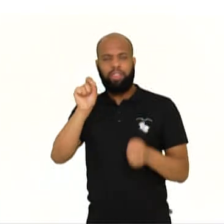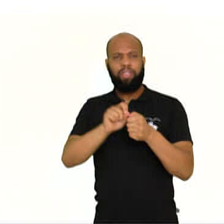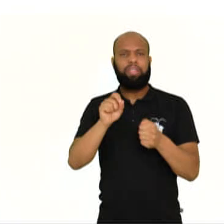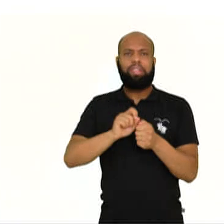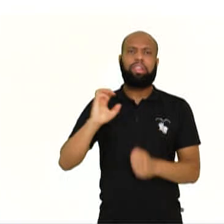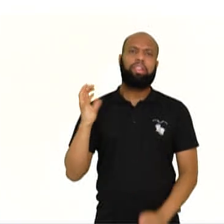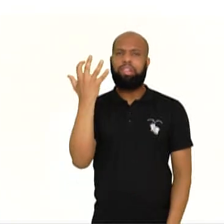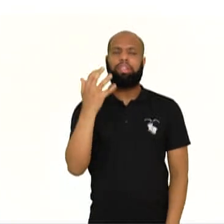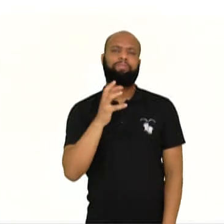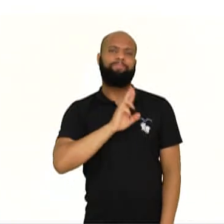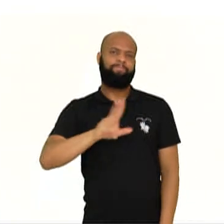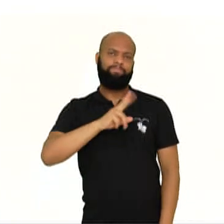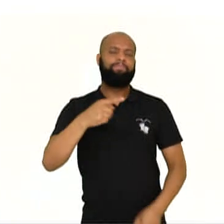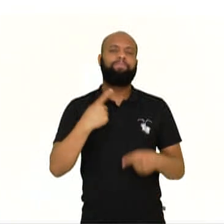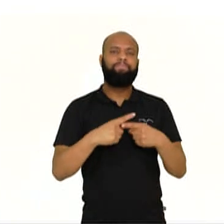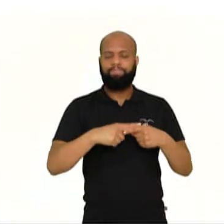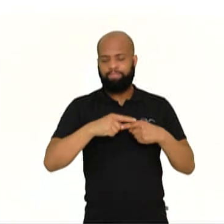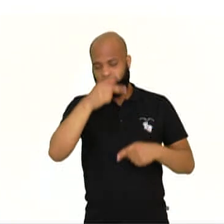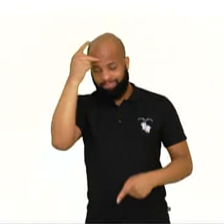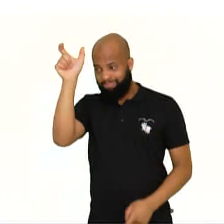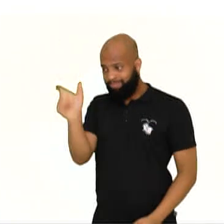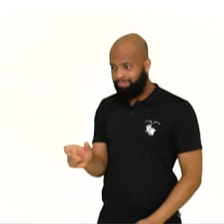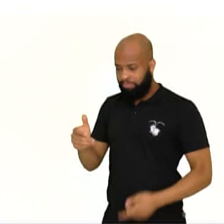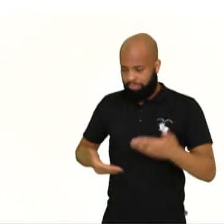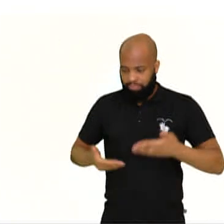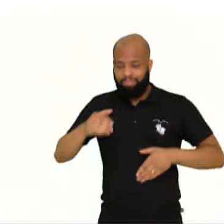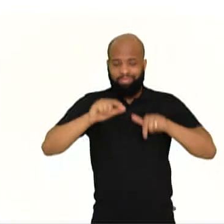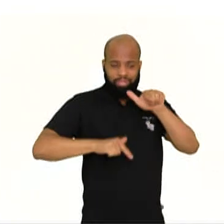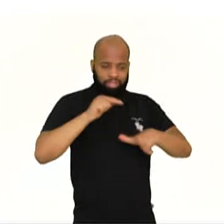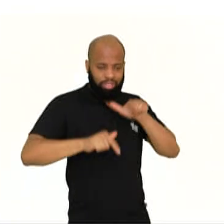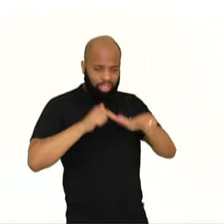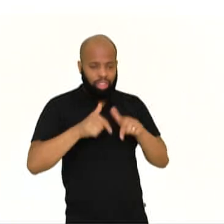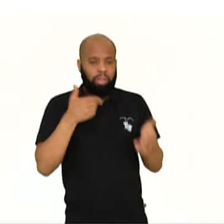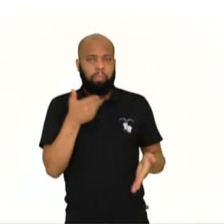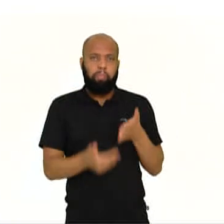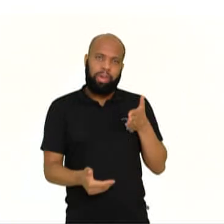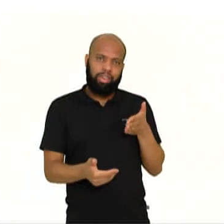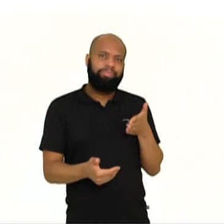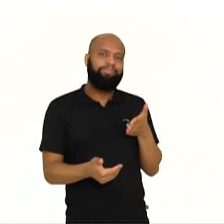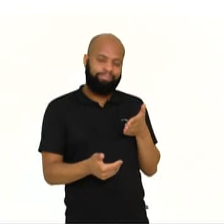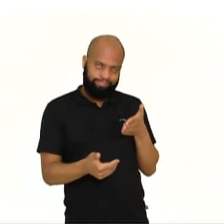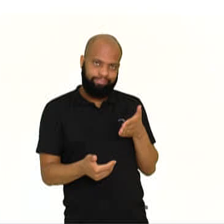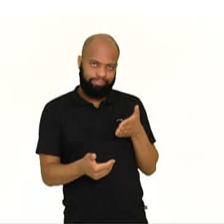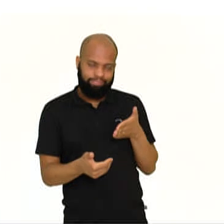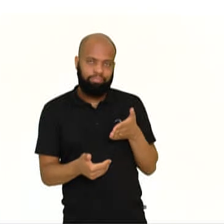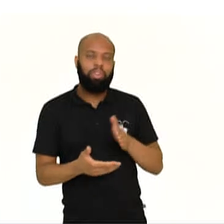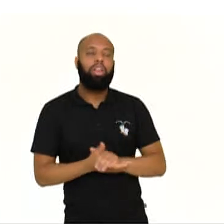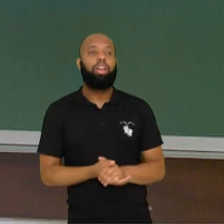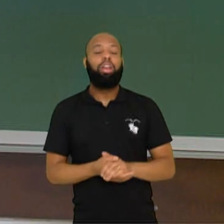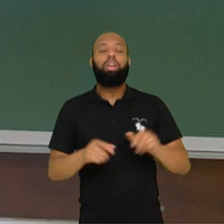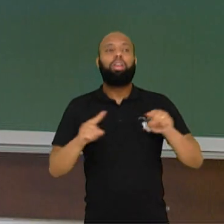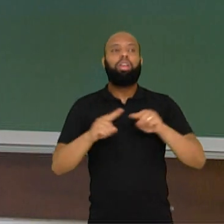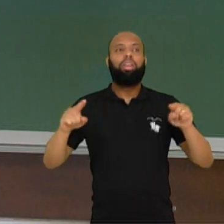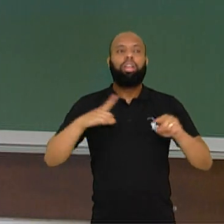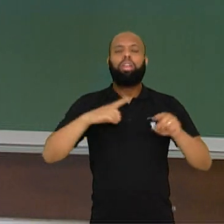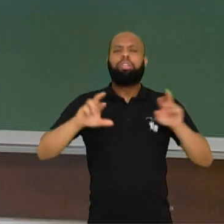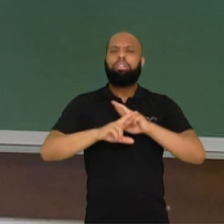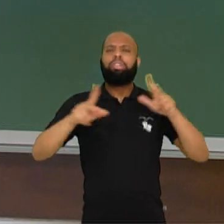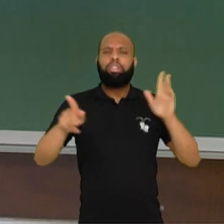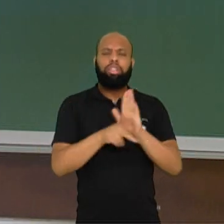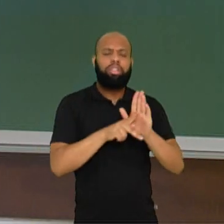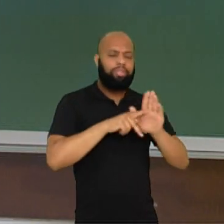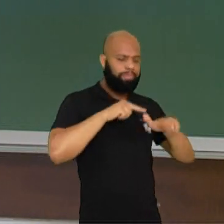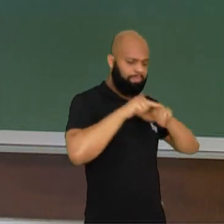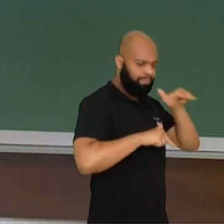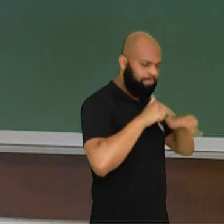não acontece, já que o trabalhador perde muito mais do que ganha. Qual é a diferença entre o